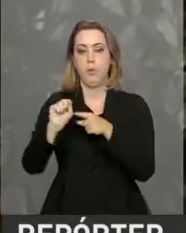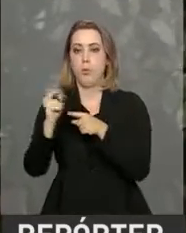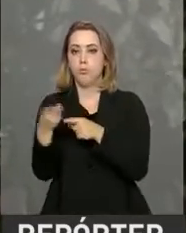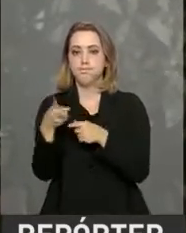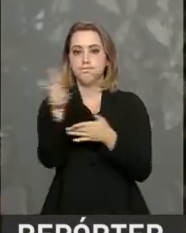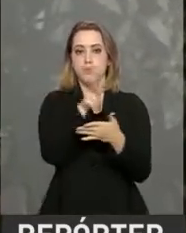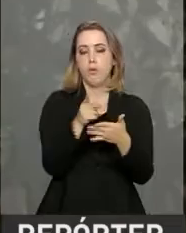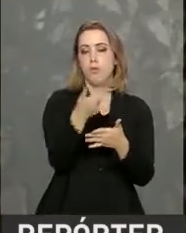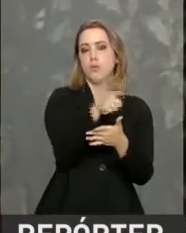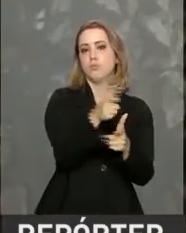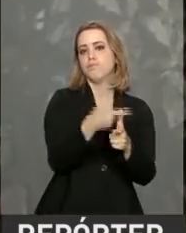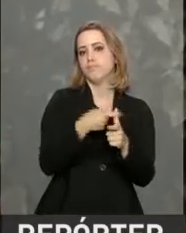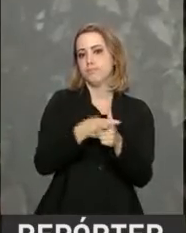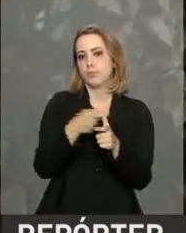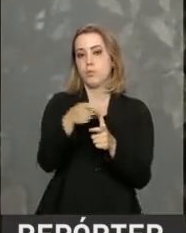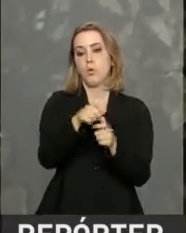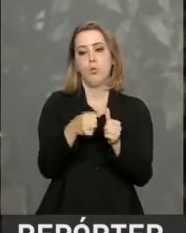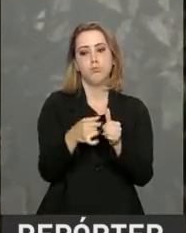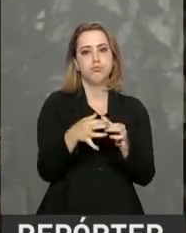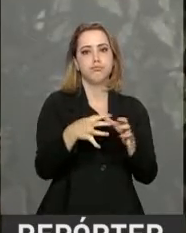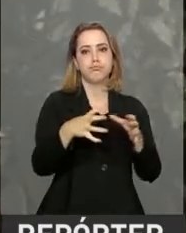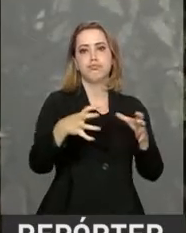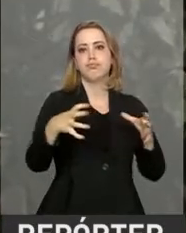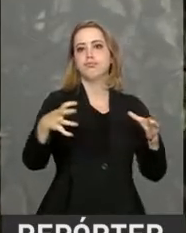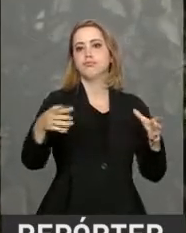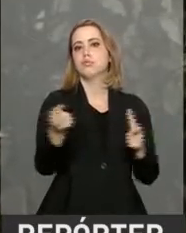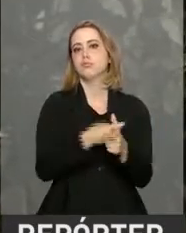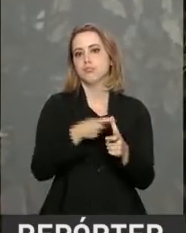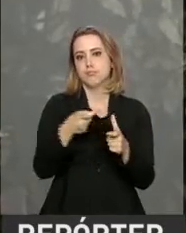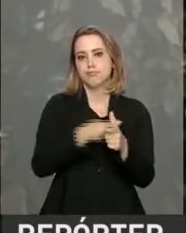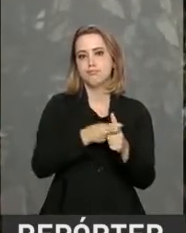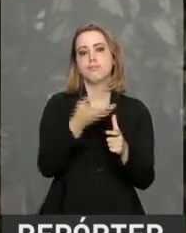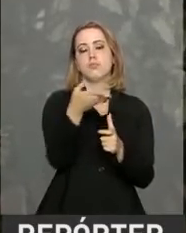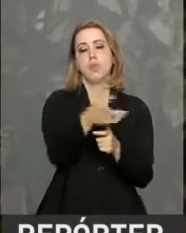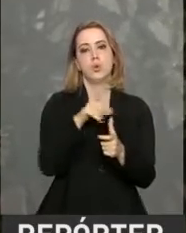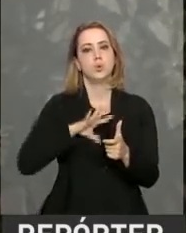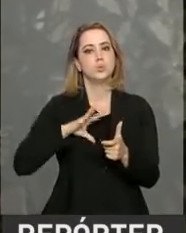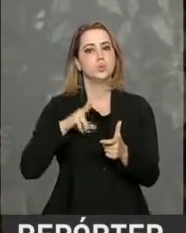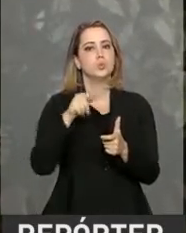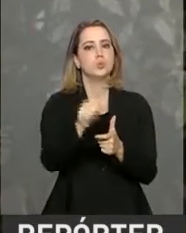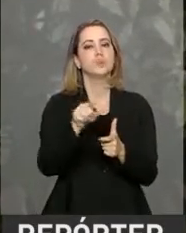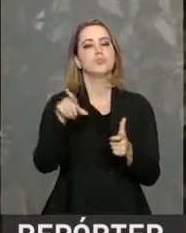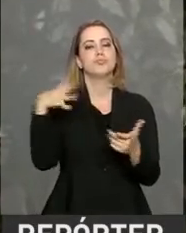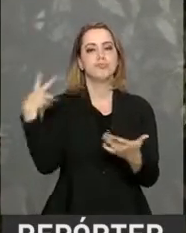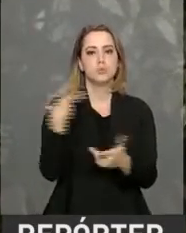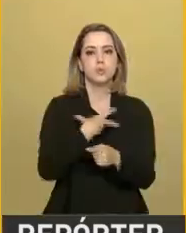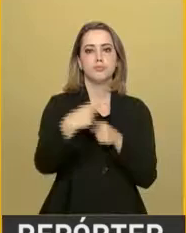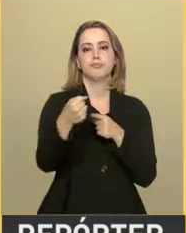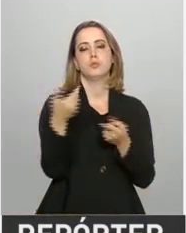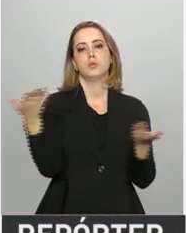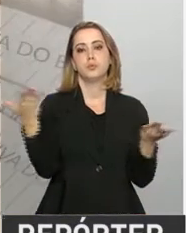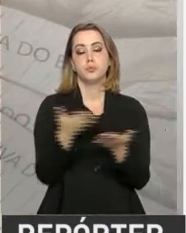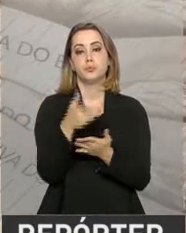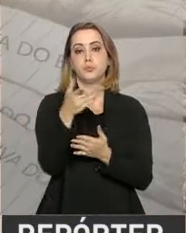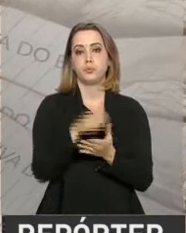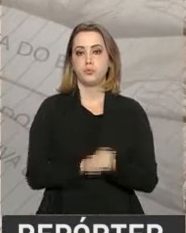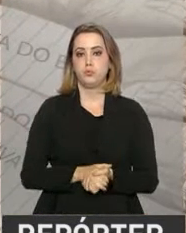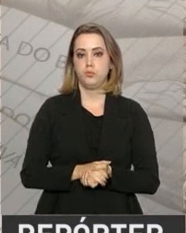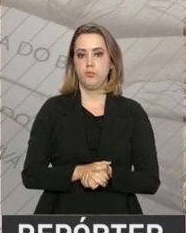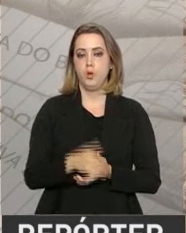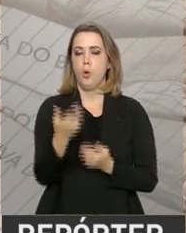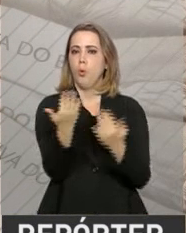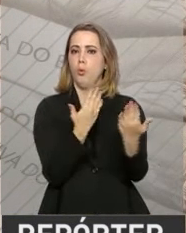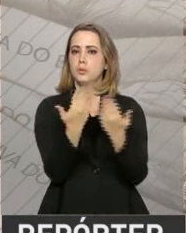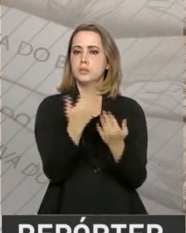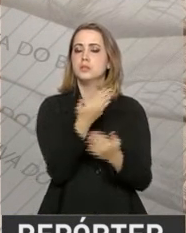despesas, esse rombo vai aumentar ao longo do tempo, colocando em risco tudo o que ela conquistou até aqui. No caso do governo,